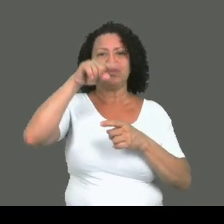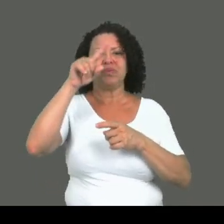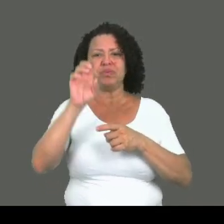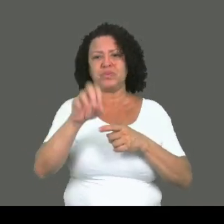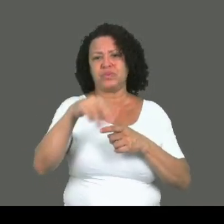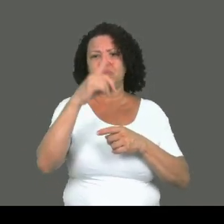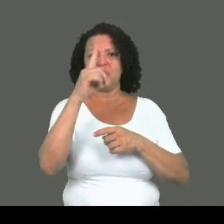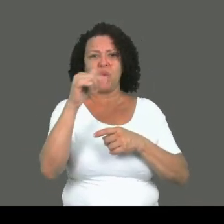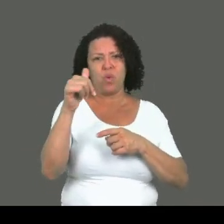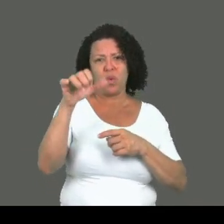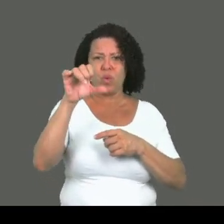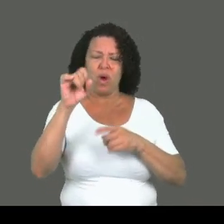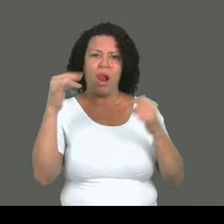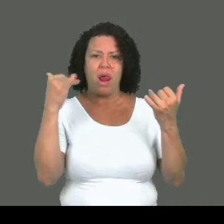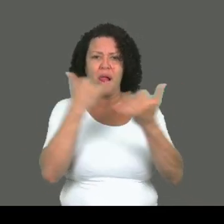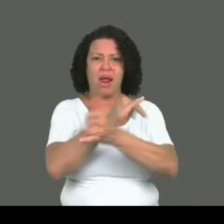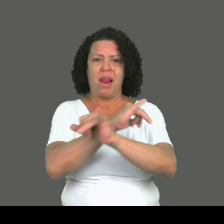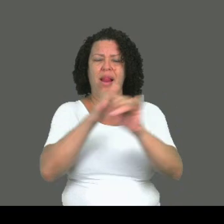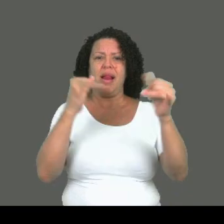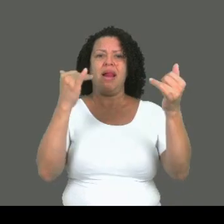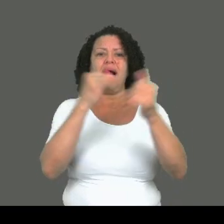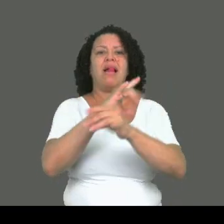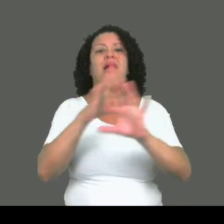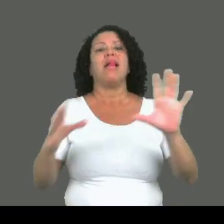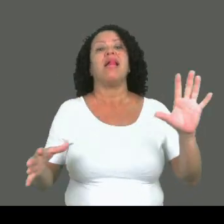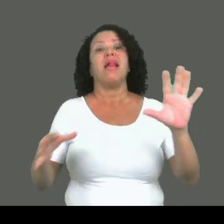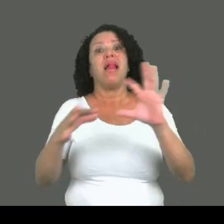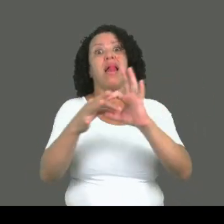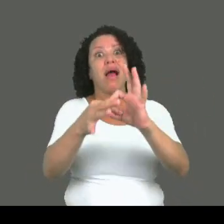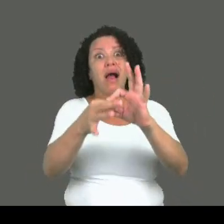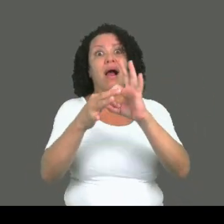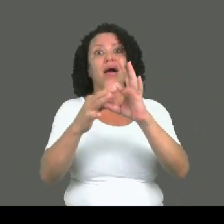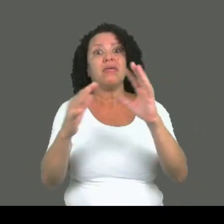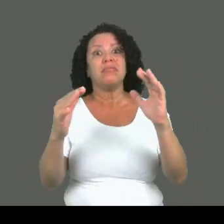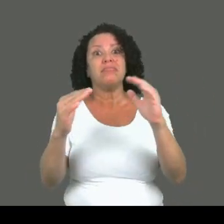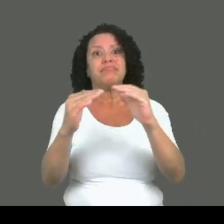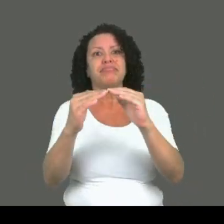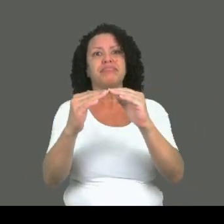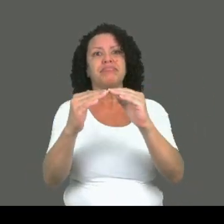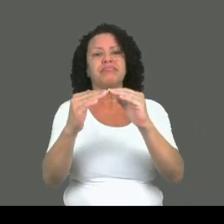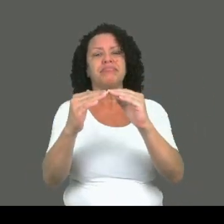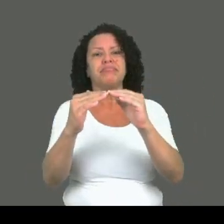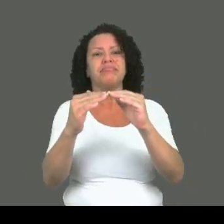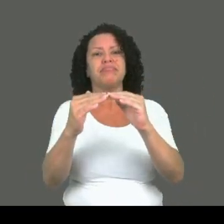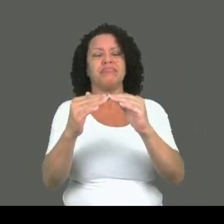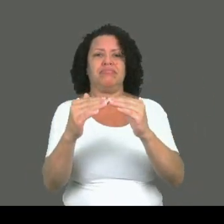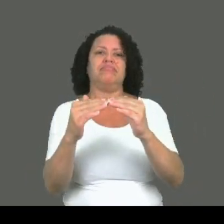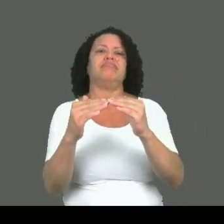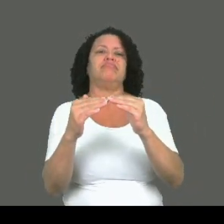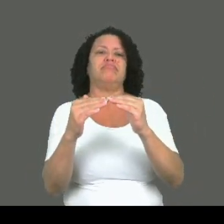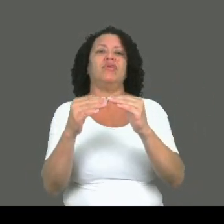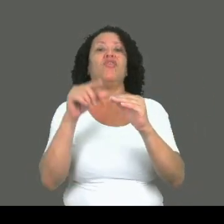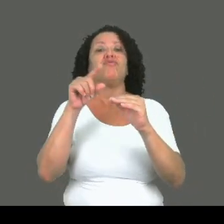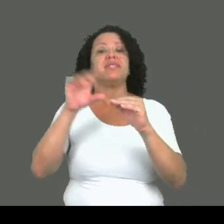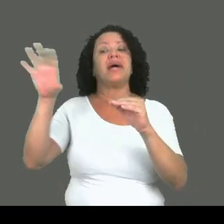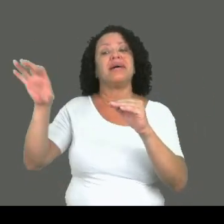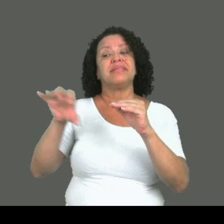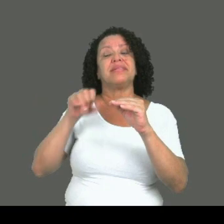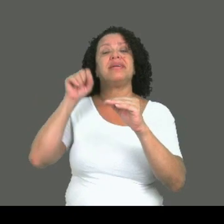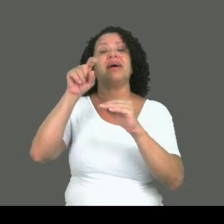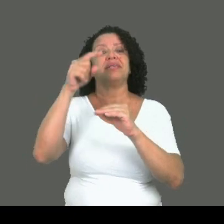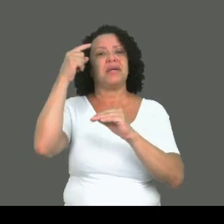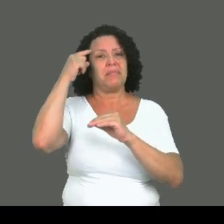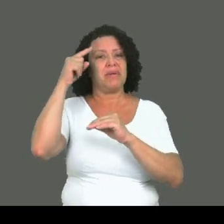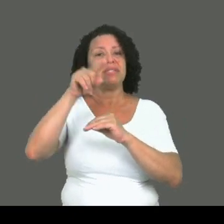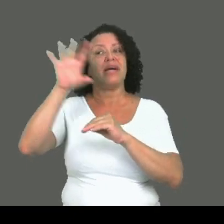eletromagnéticas estão em completa afinidade, em sintonia. Então, um atrai o outro.